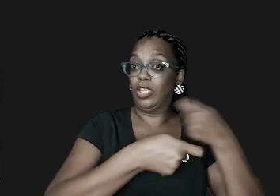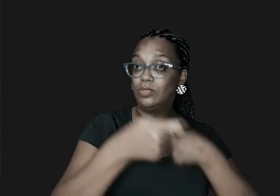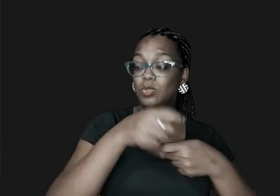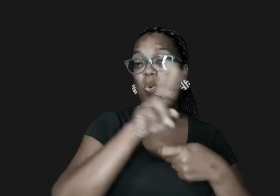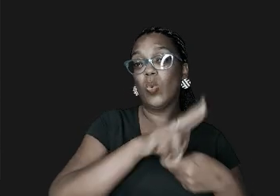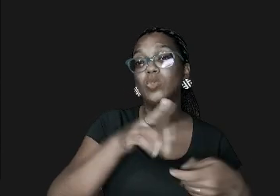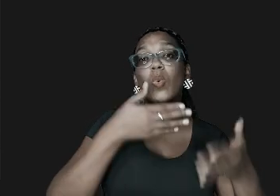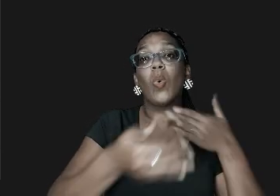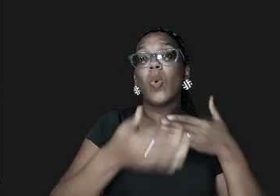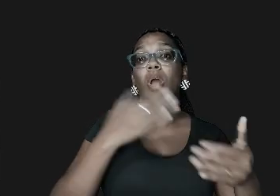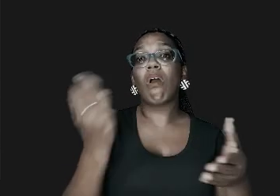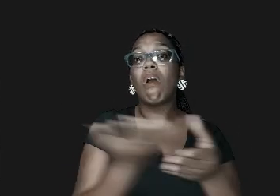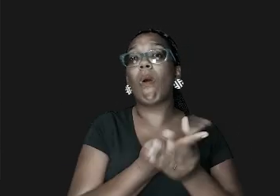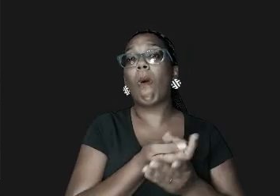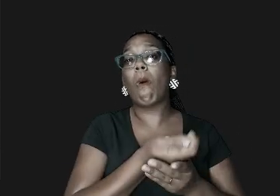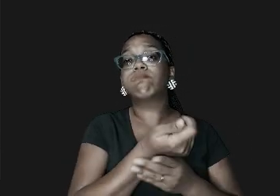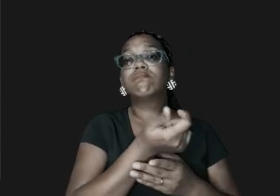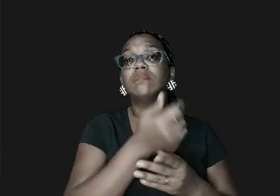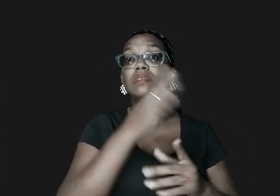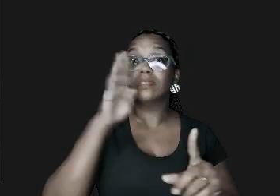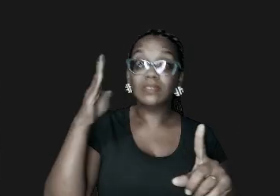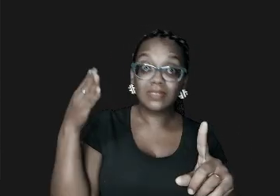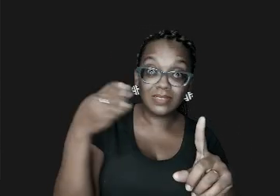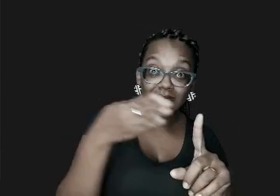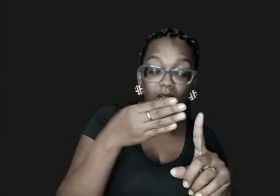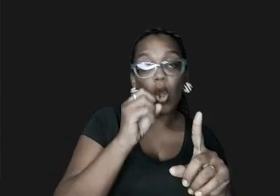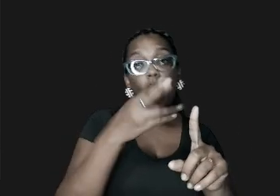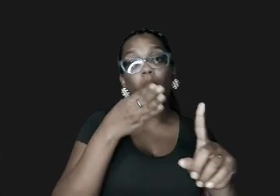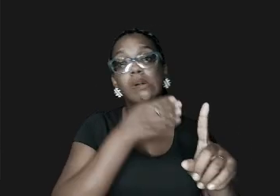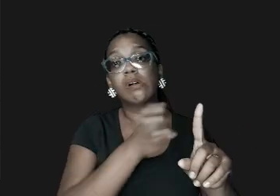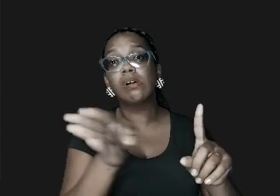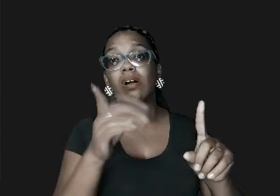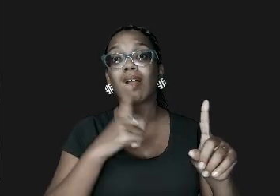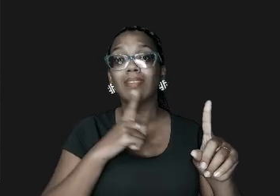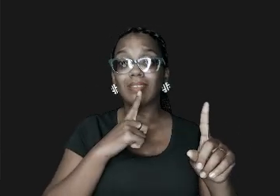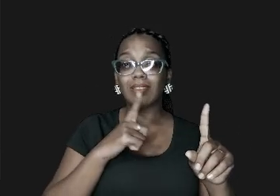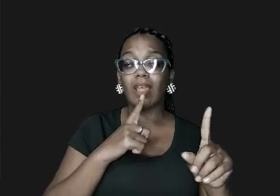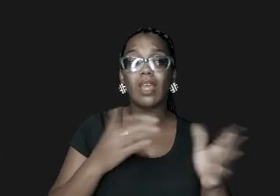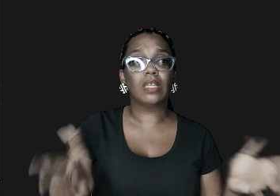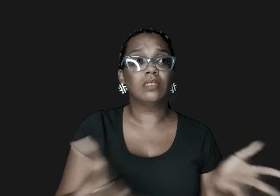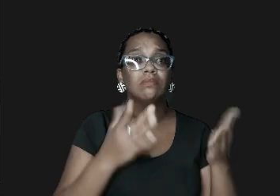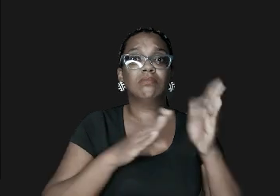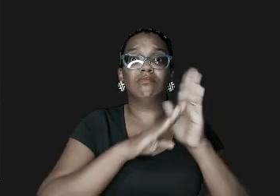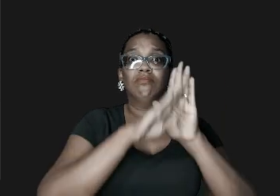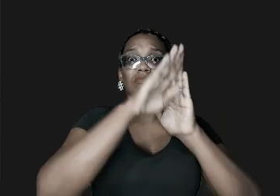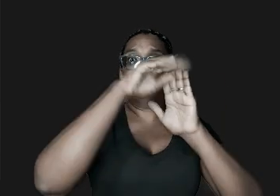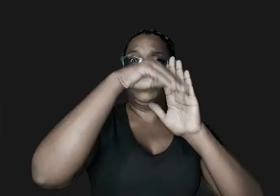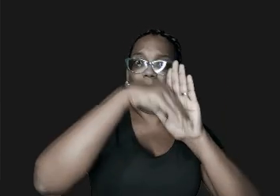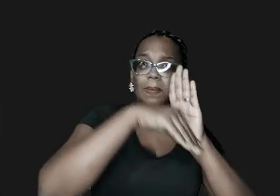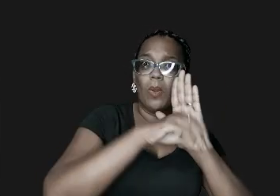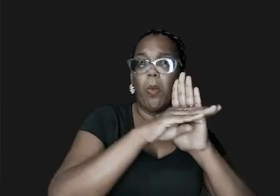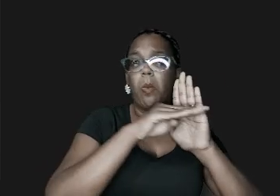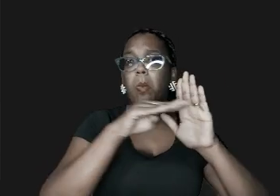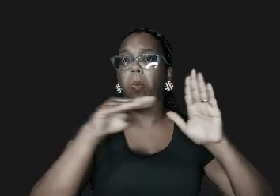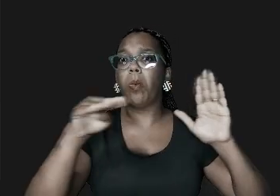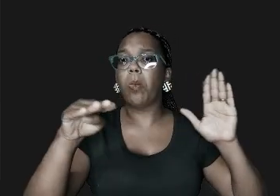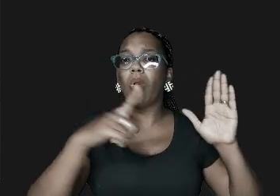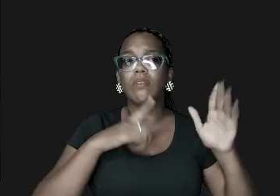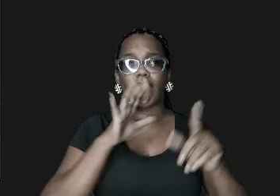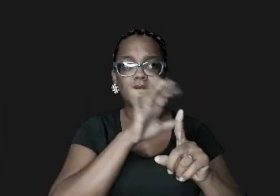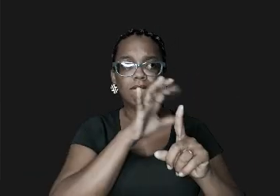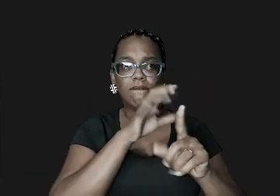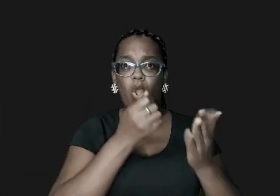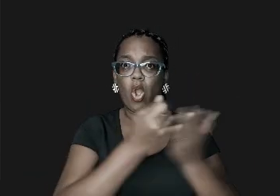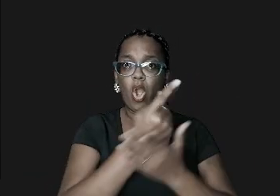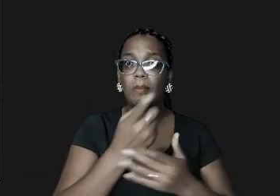tipo administrativo tipo administrativo ele fala ali a utilização de qualquer processo artifício destinado direto ou indiretamente elevar manter ou baixar